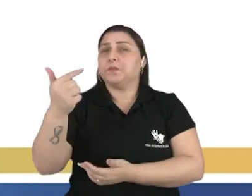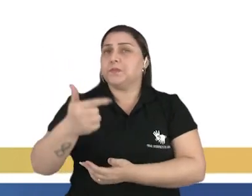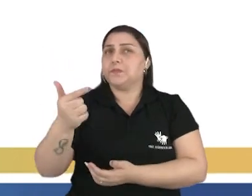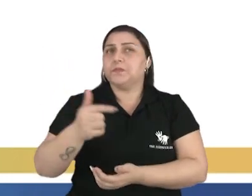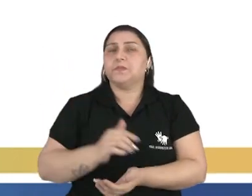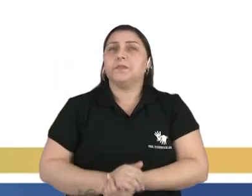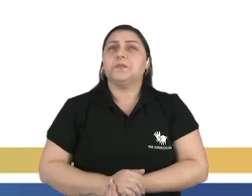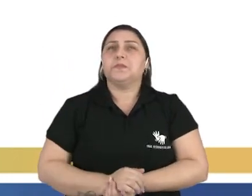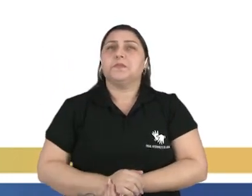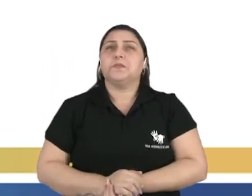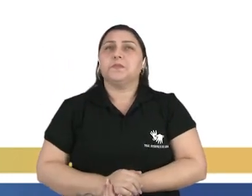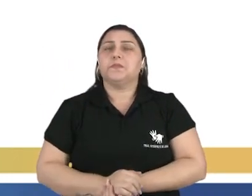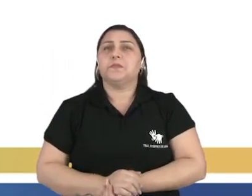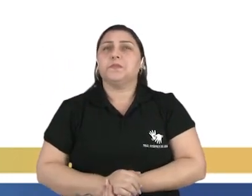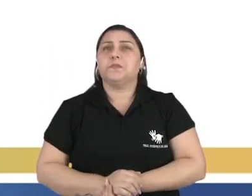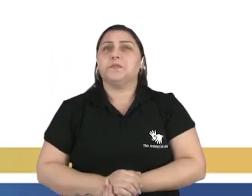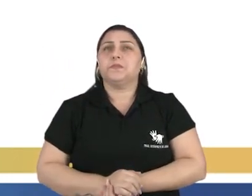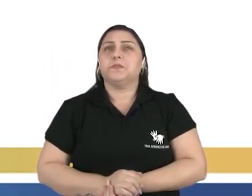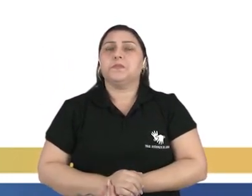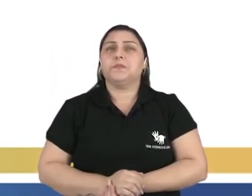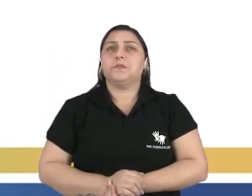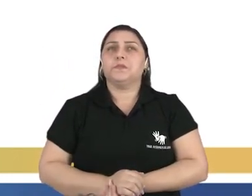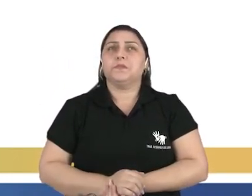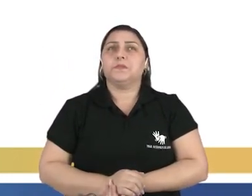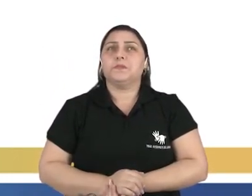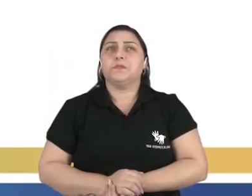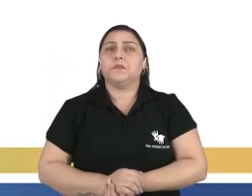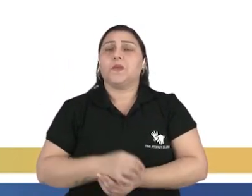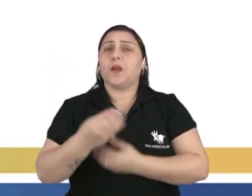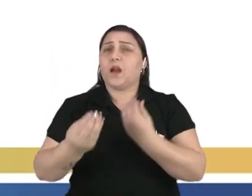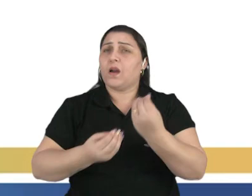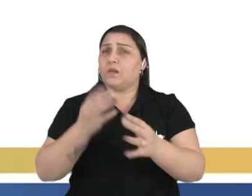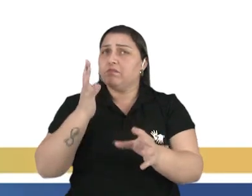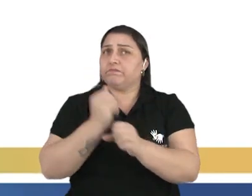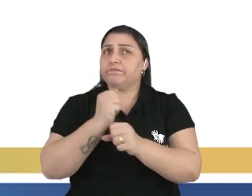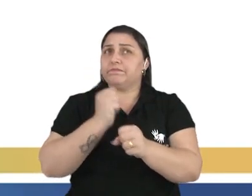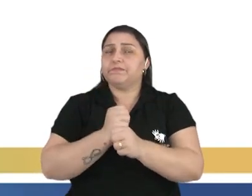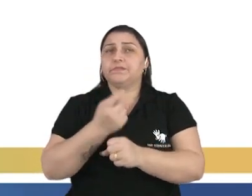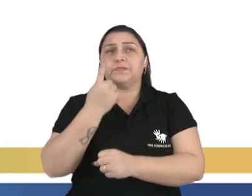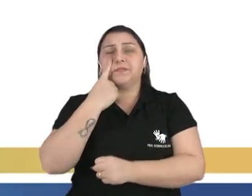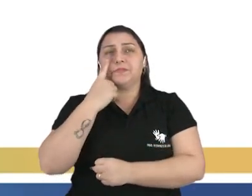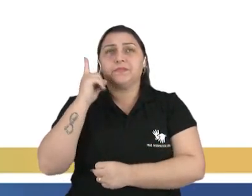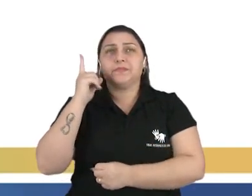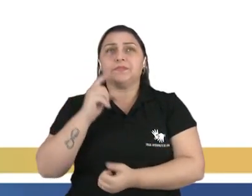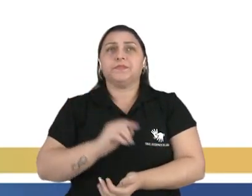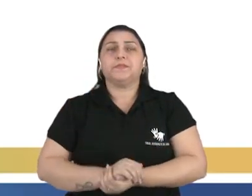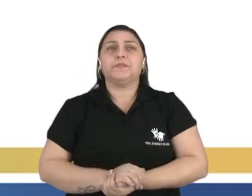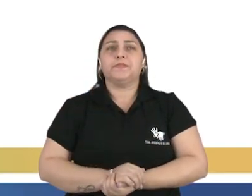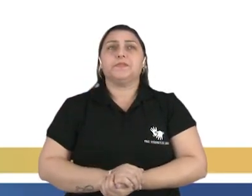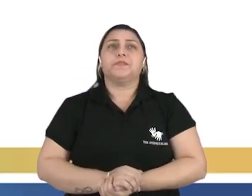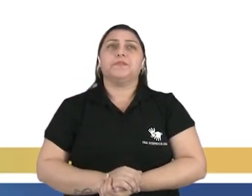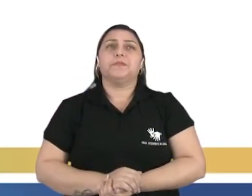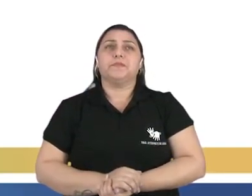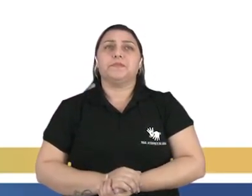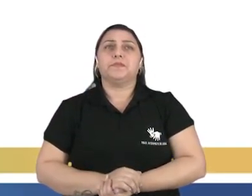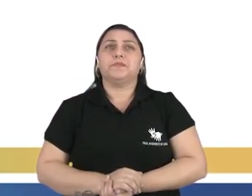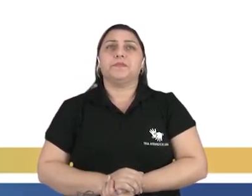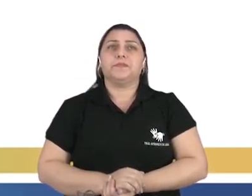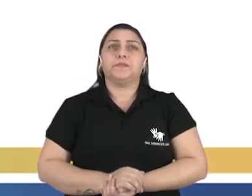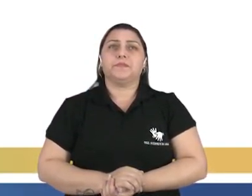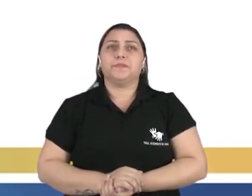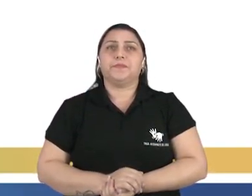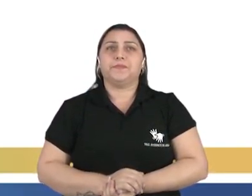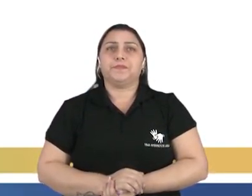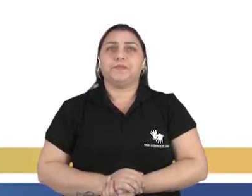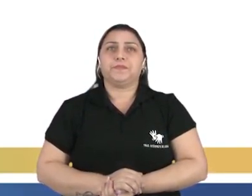daqui, onde é chamado o amperímetro do tipo alicate, né? E aí, pessoal, vamos calcular. É do tipo alicate porque os elétrons estão passando